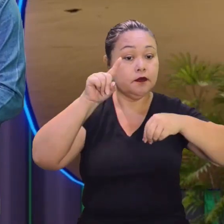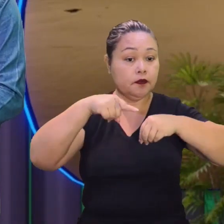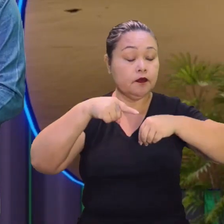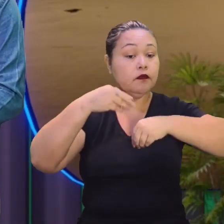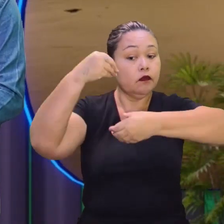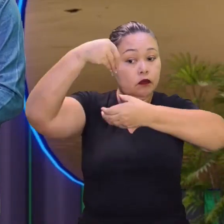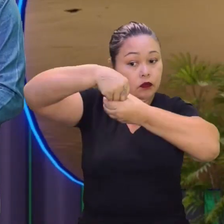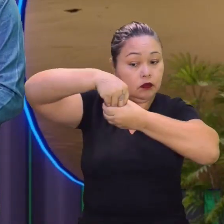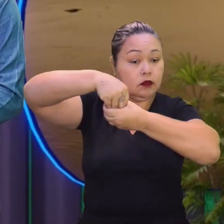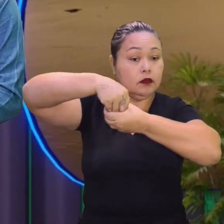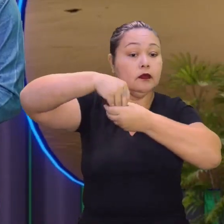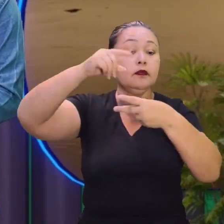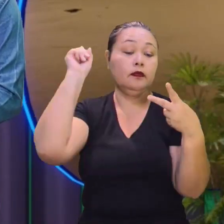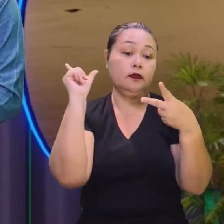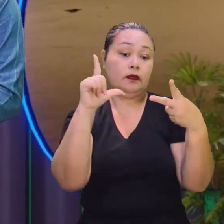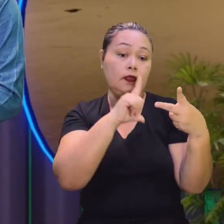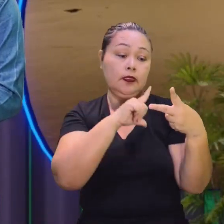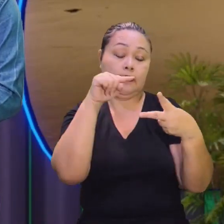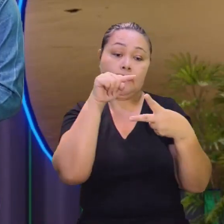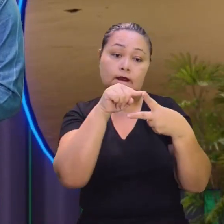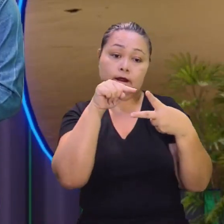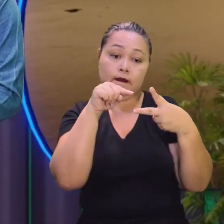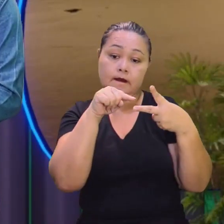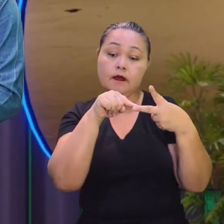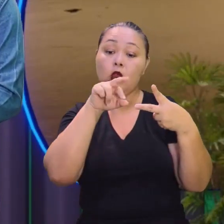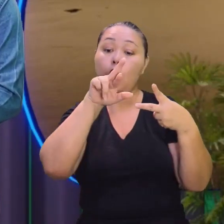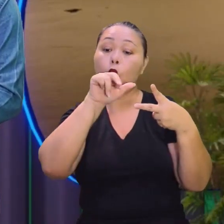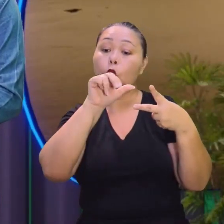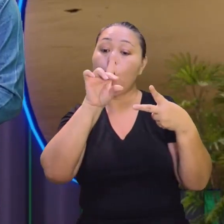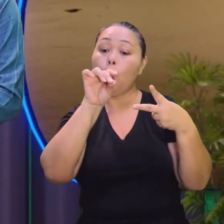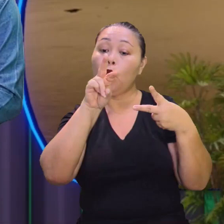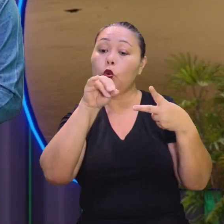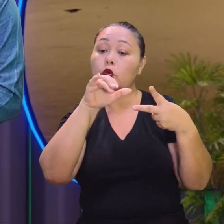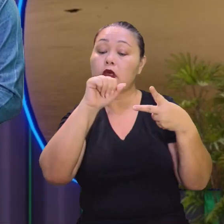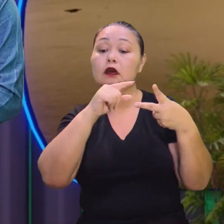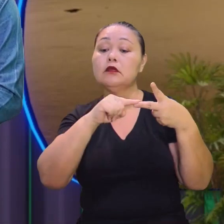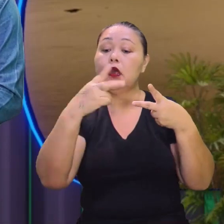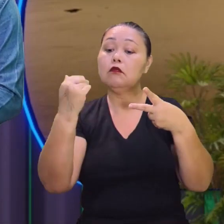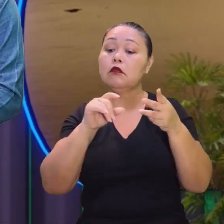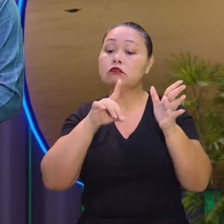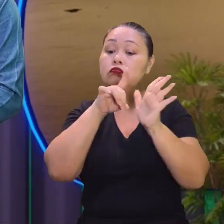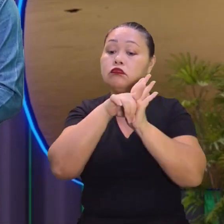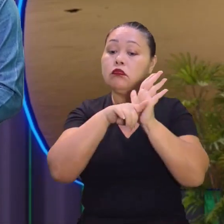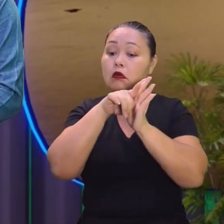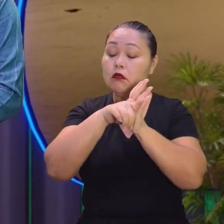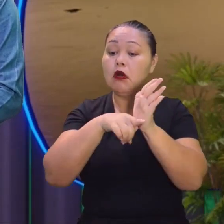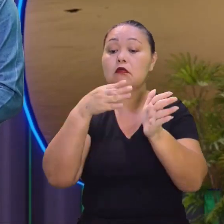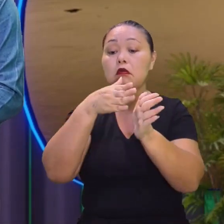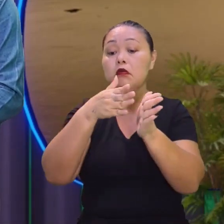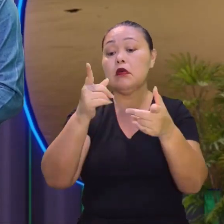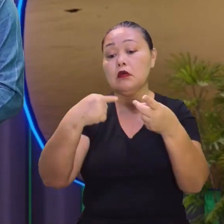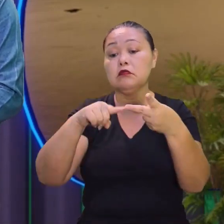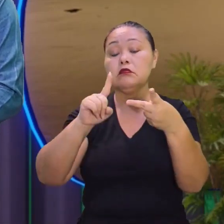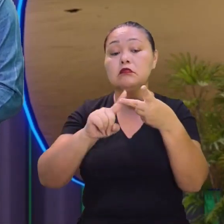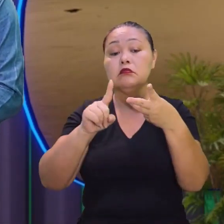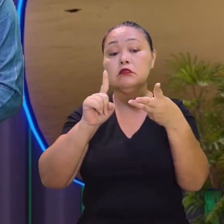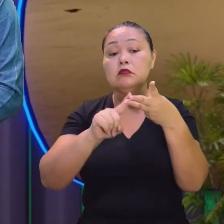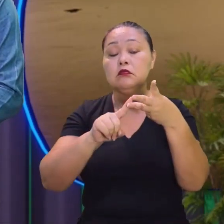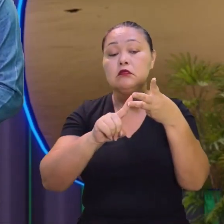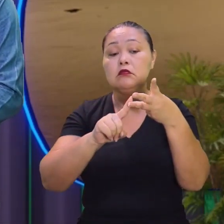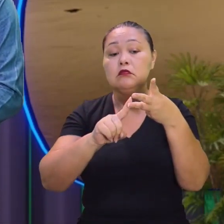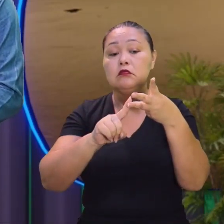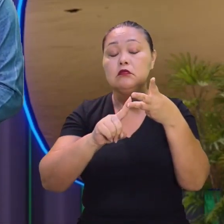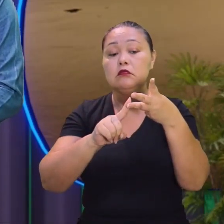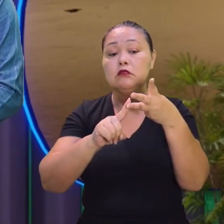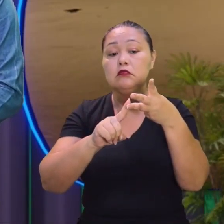é dentro do modal terrestre, nós temos o rodoviário, e temos o ferroviário, e temos aí o transporte